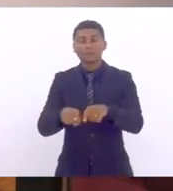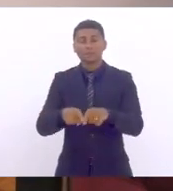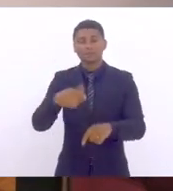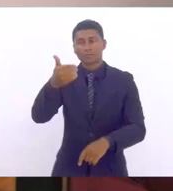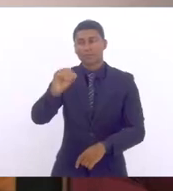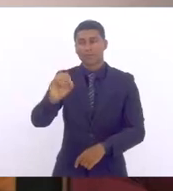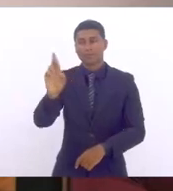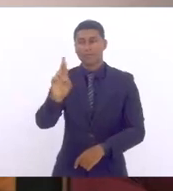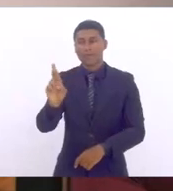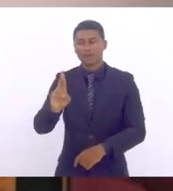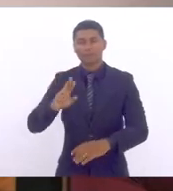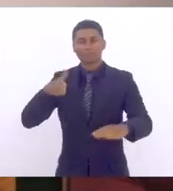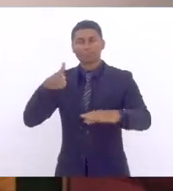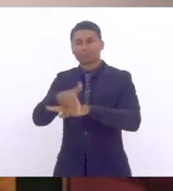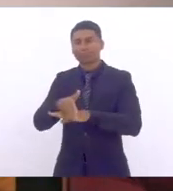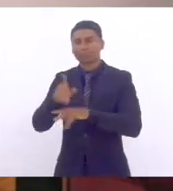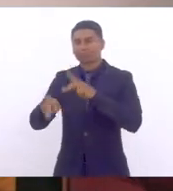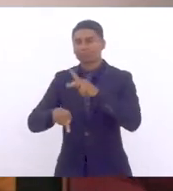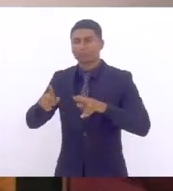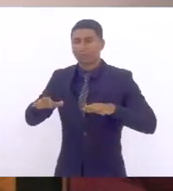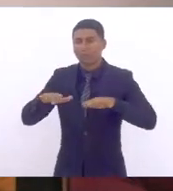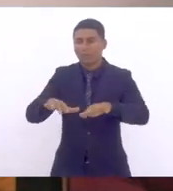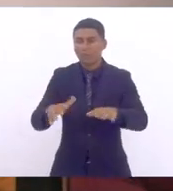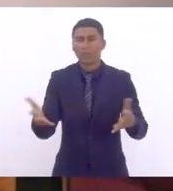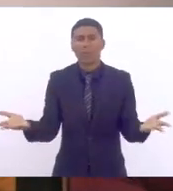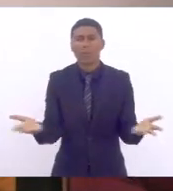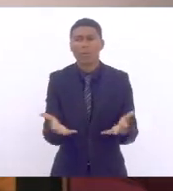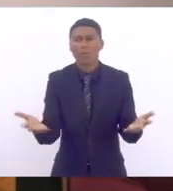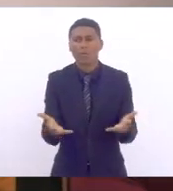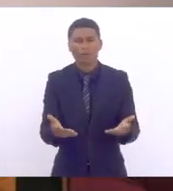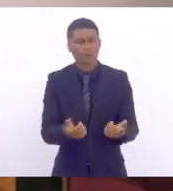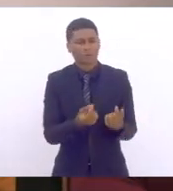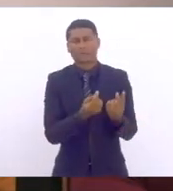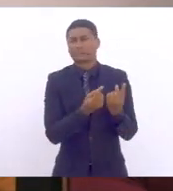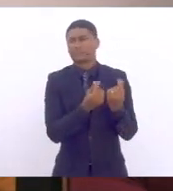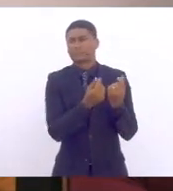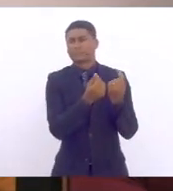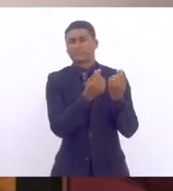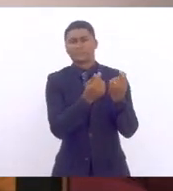estádio era do povo. Hoje não. Hoje o ingresso mais barato custa R$60.